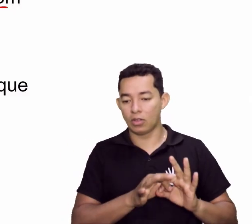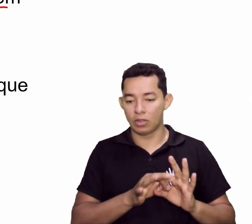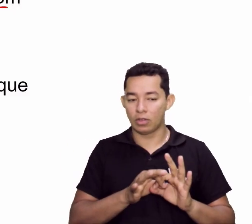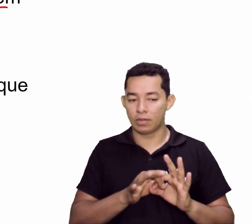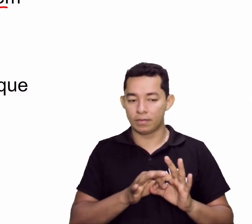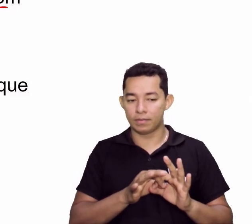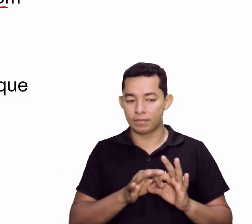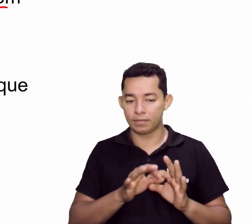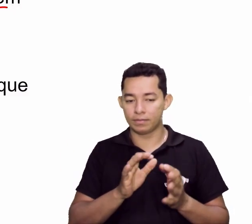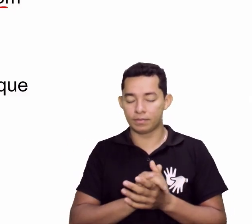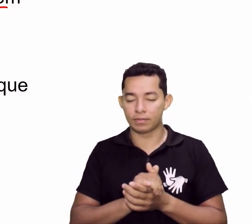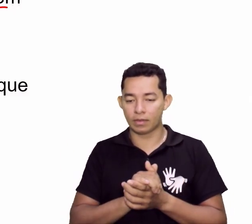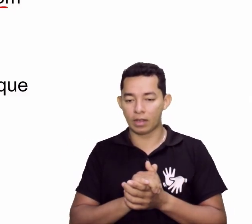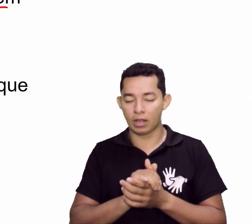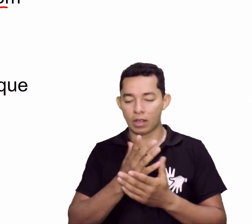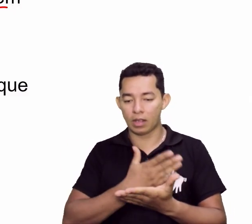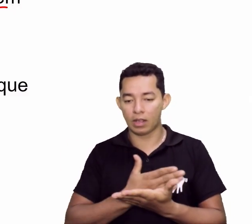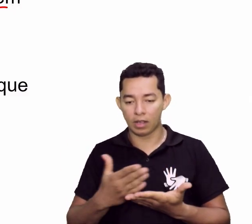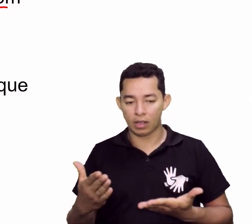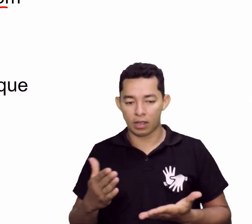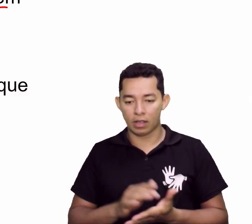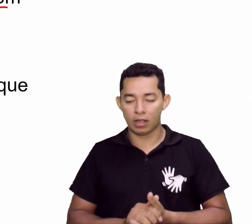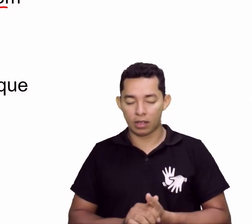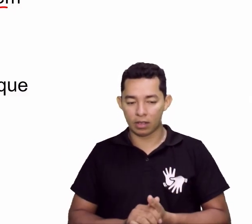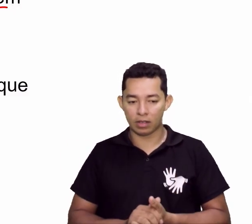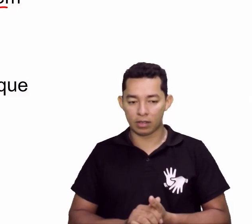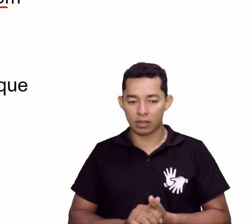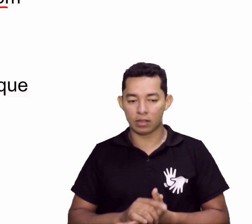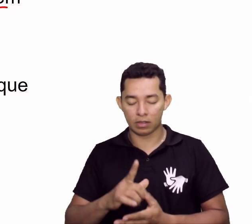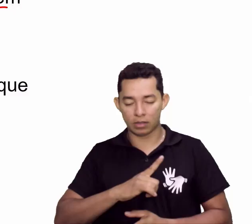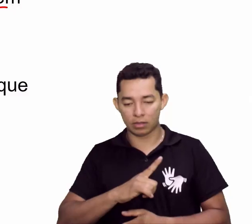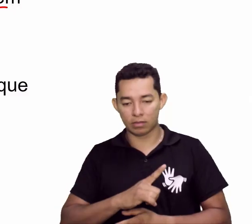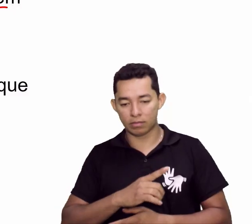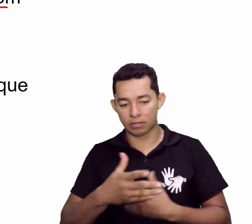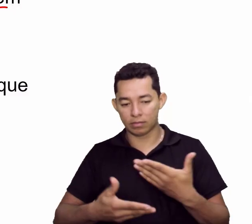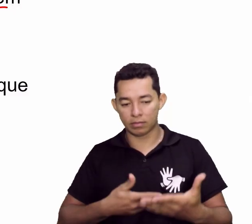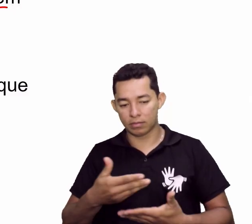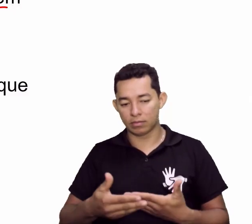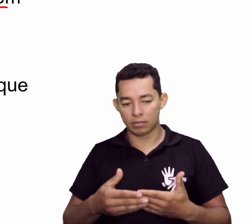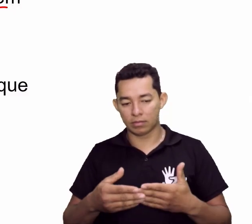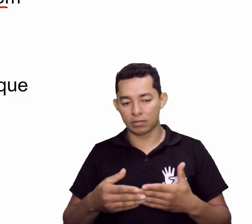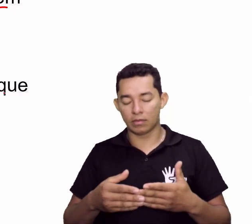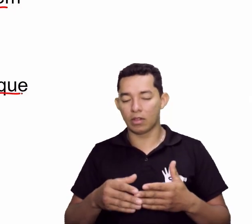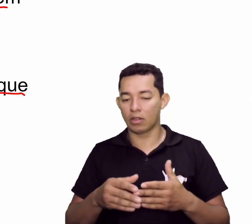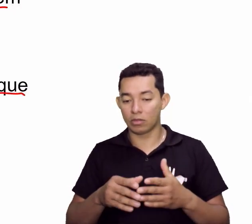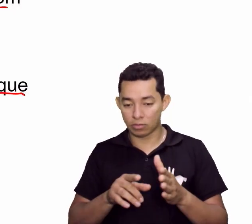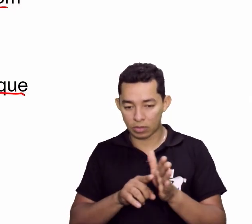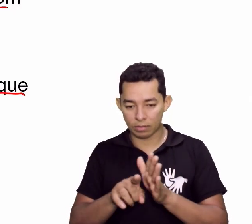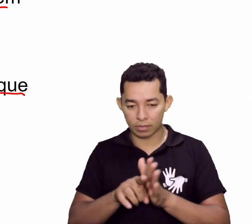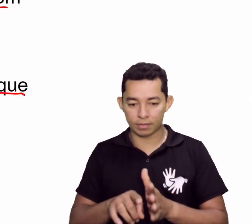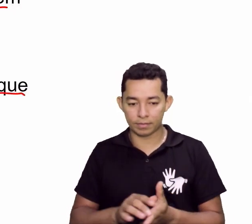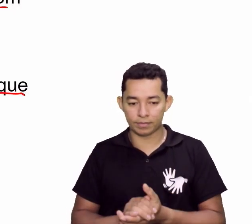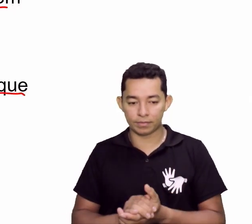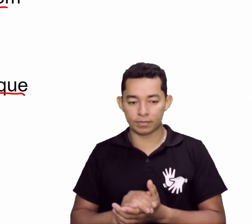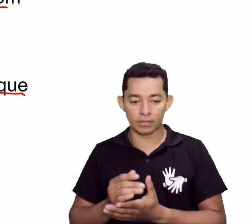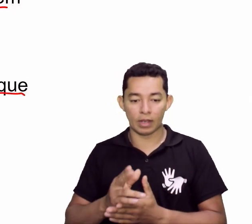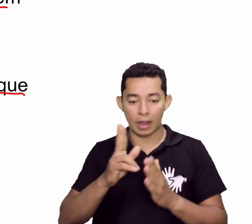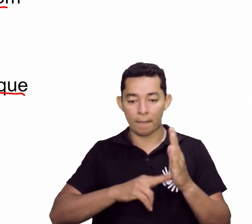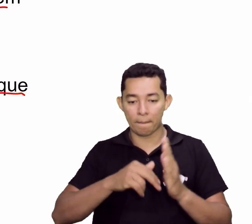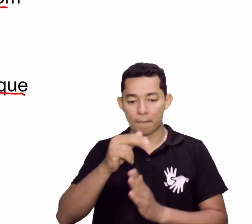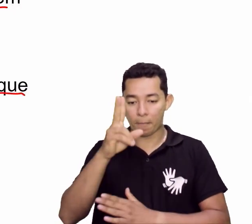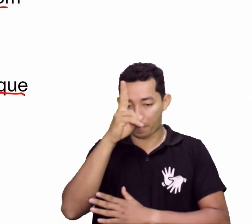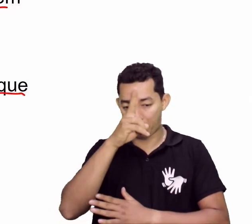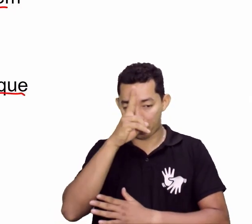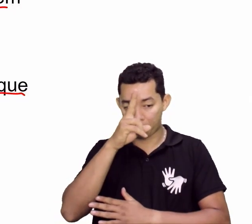sempre tem a ver com uma questão. Então, vamos dizer, no que se refere à pintura histórica, está correto o que